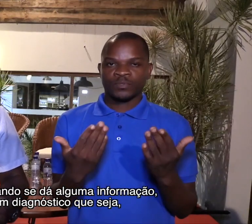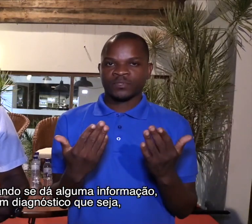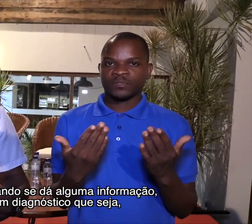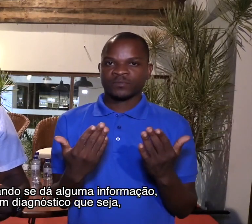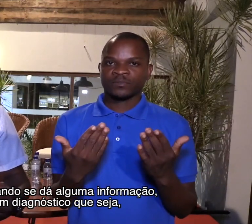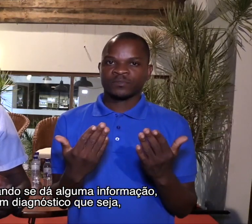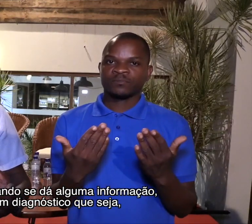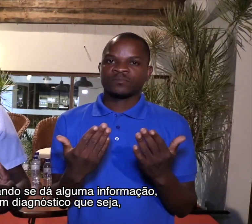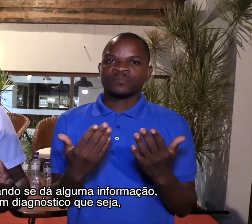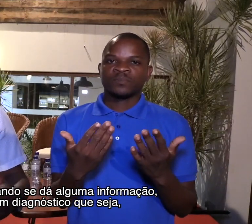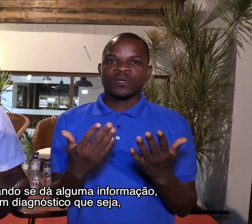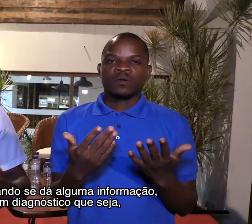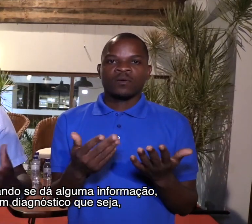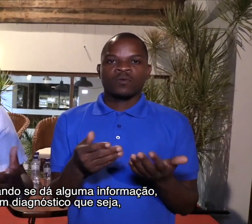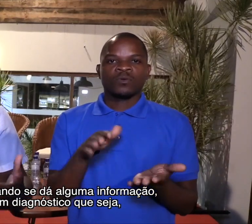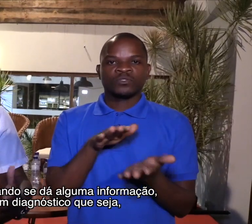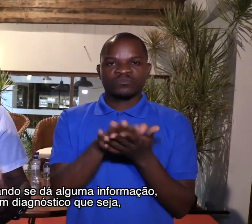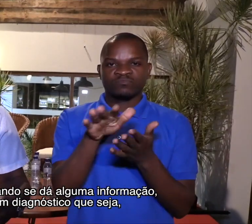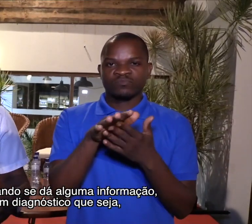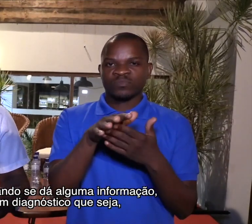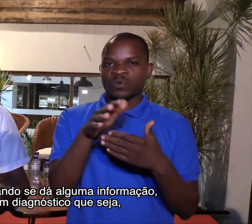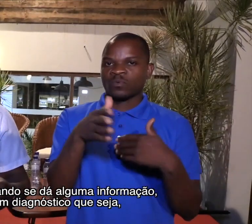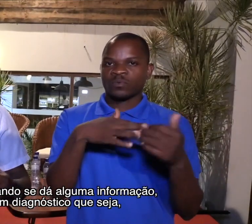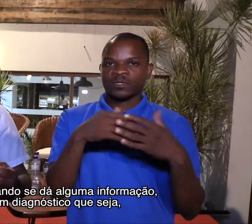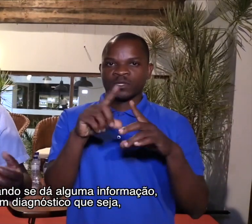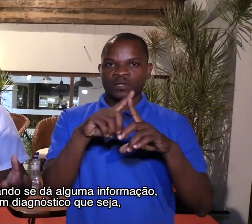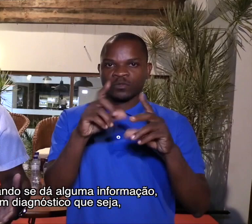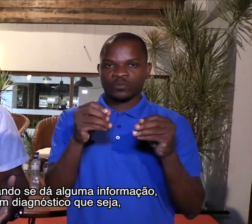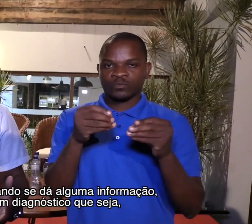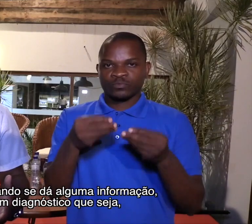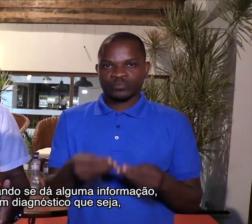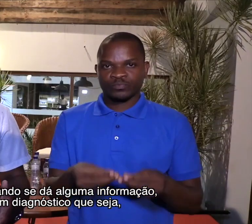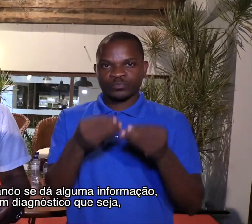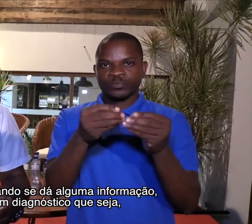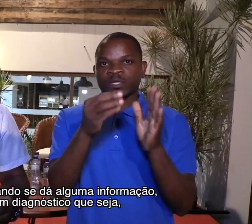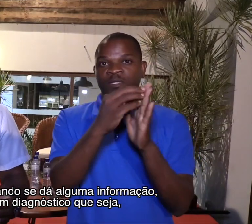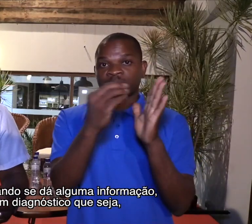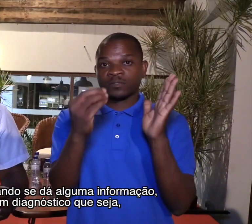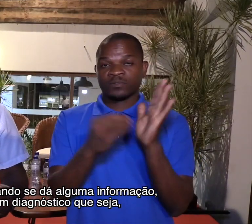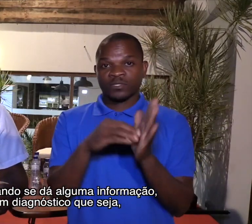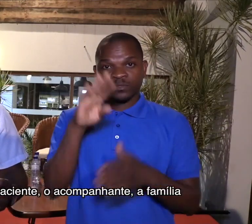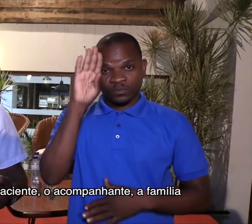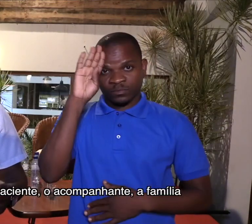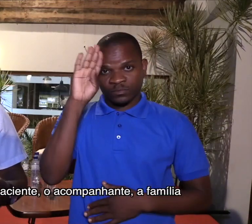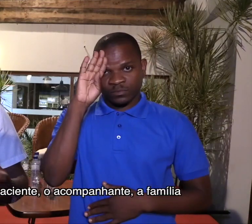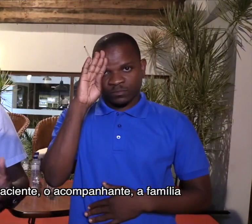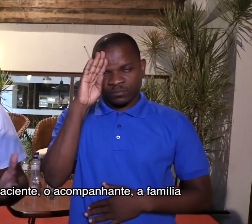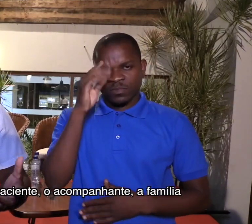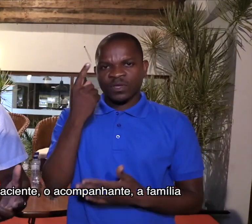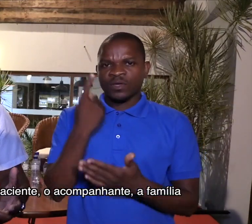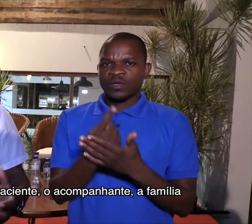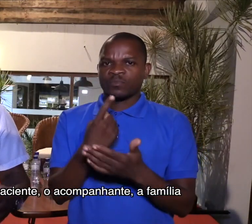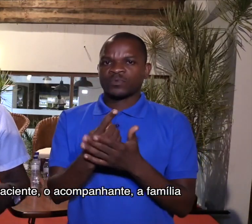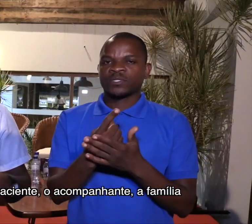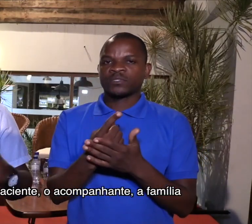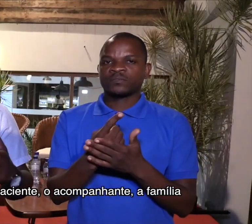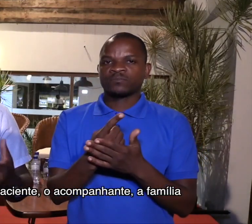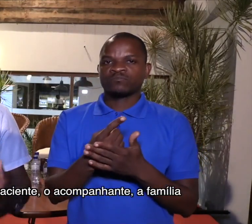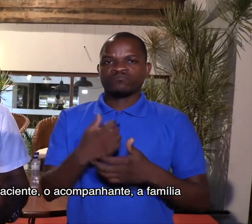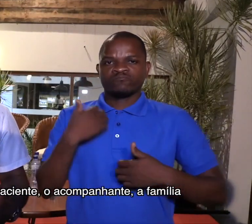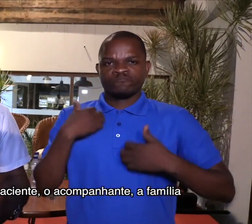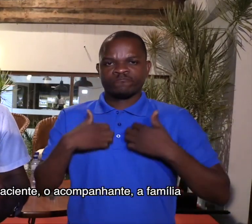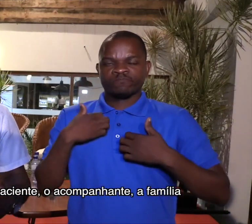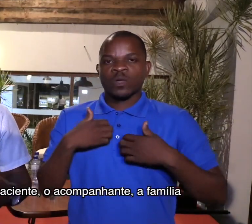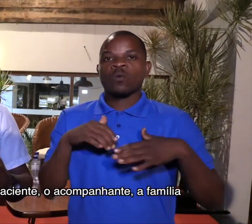quando se dá alguma informação, dá-se algum diagnóstico que seja, deve haver preocupação em